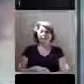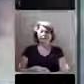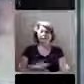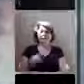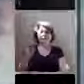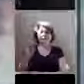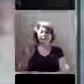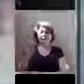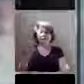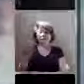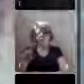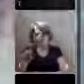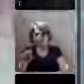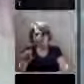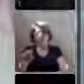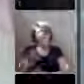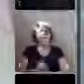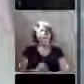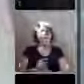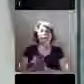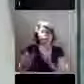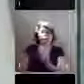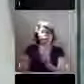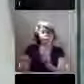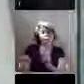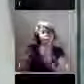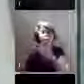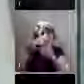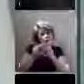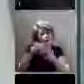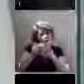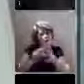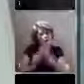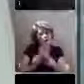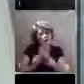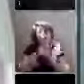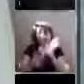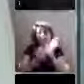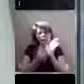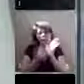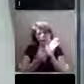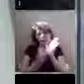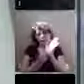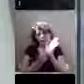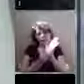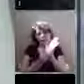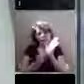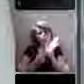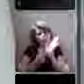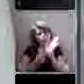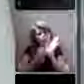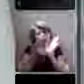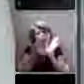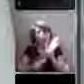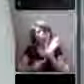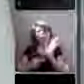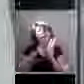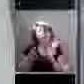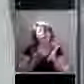Eu também grifei da mesma forma, e como isso aqui acaba sendo uma aula, essa outra citação de Durão,